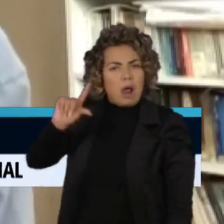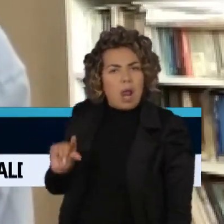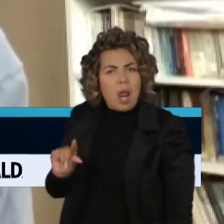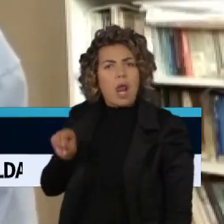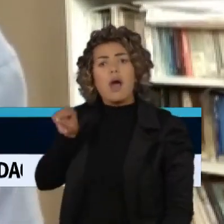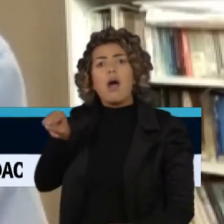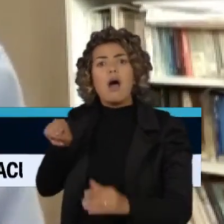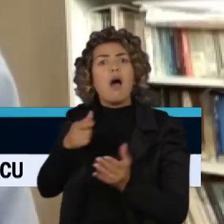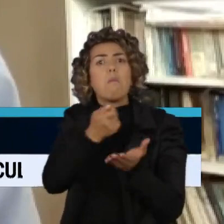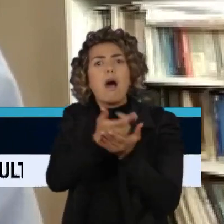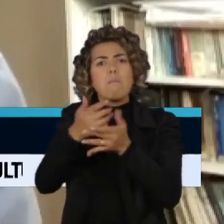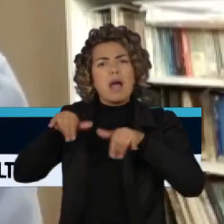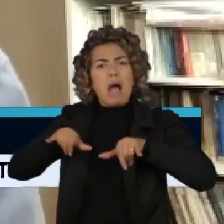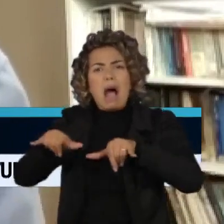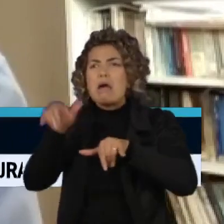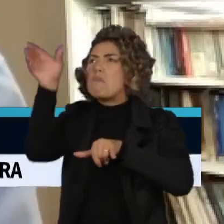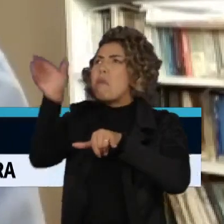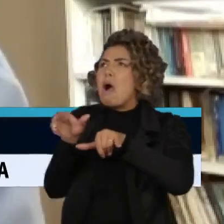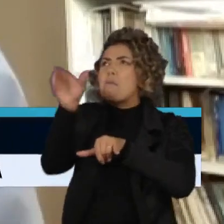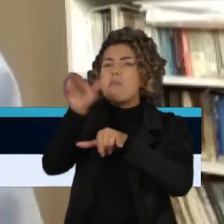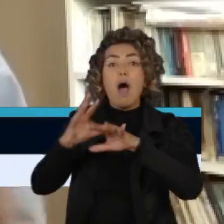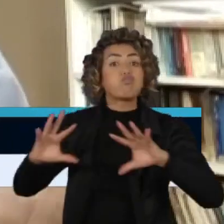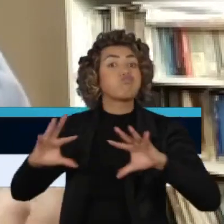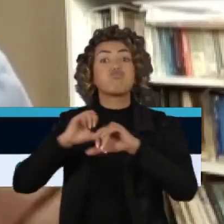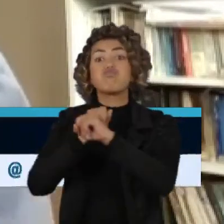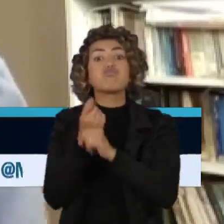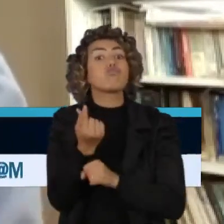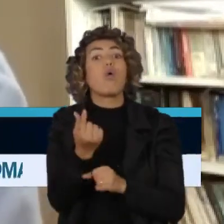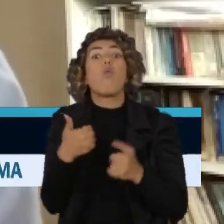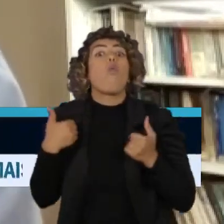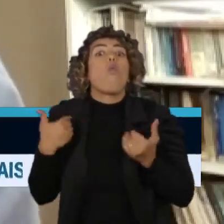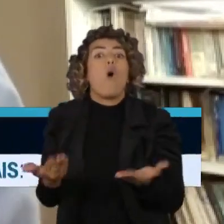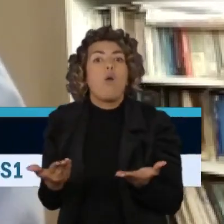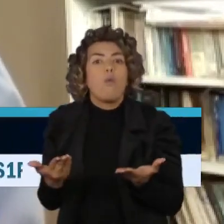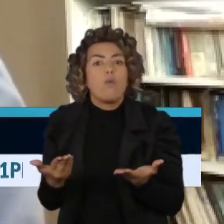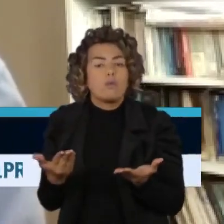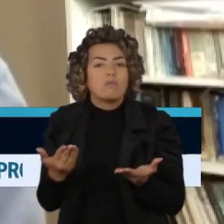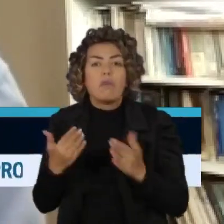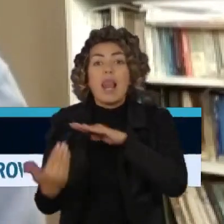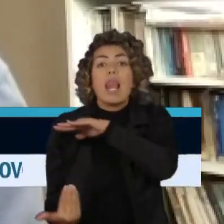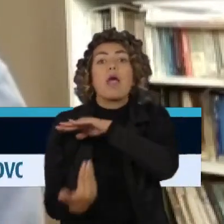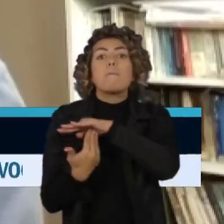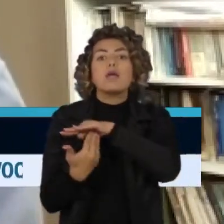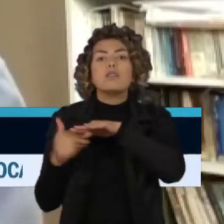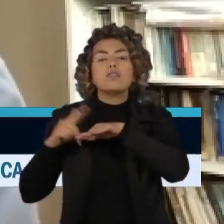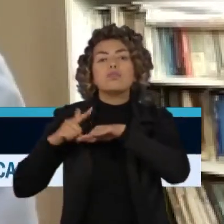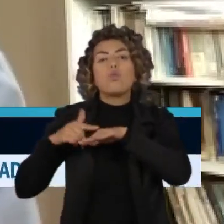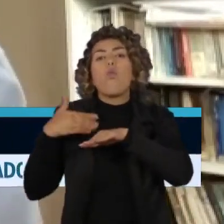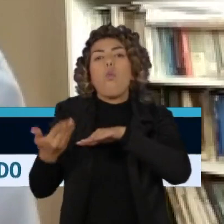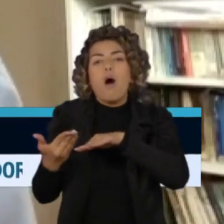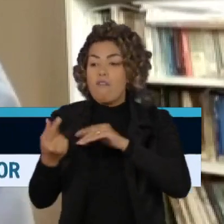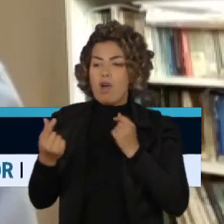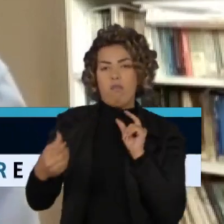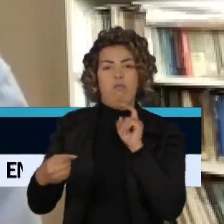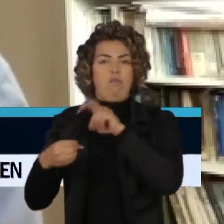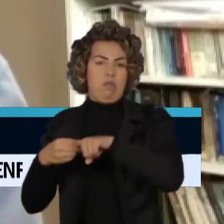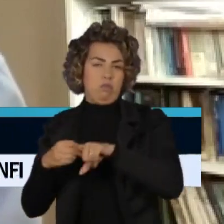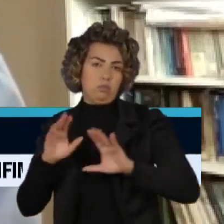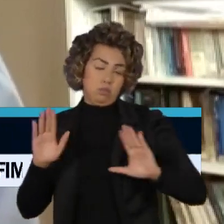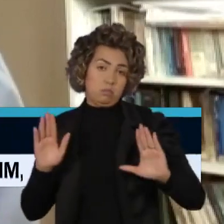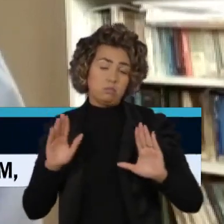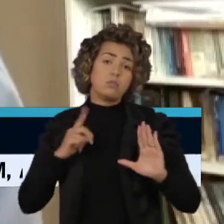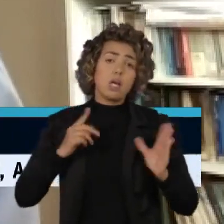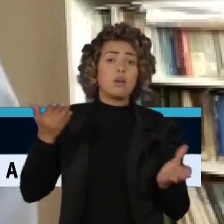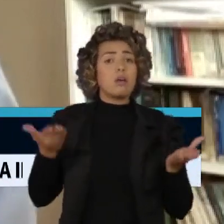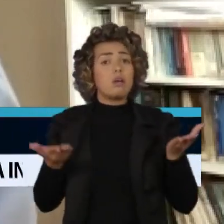da cesta básica ou nós vamos usar um teto definido exemplos internacionais existem dos dois lados